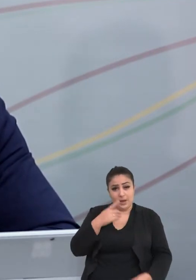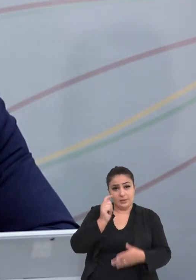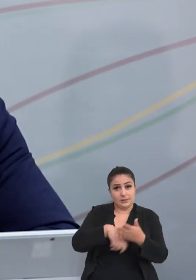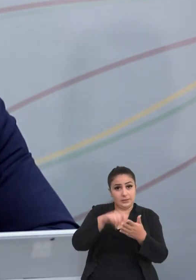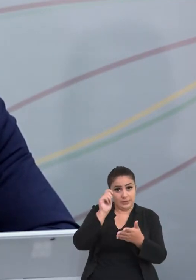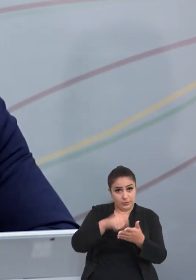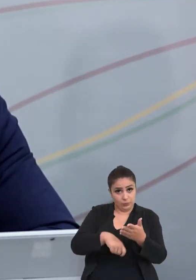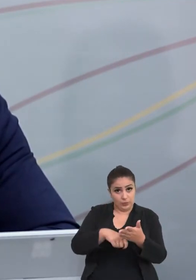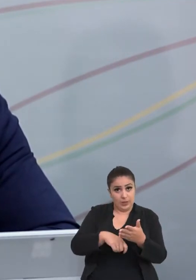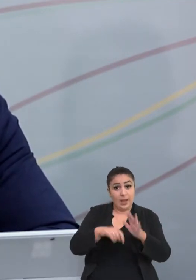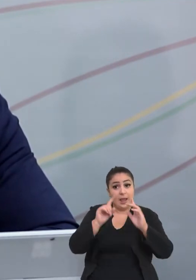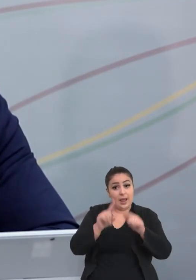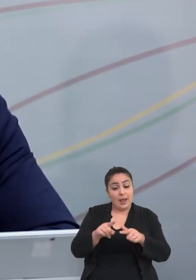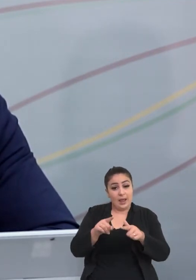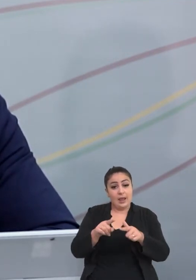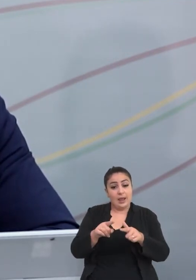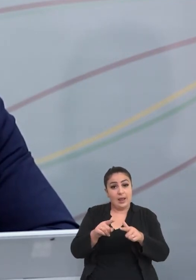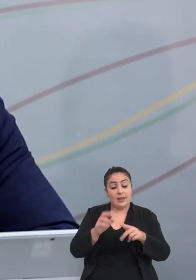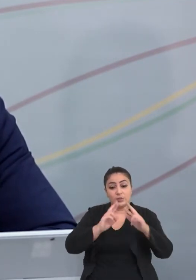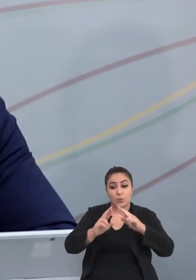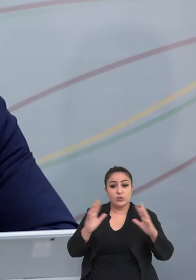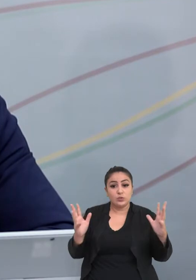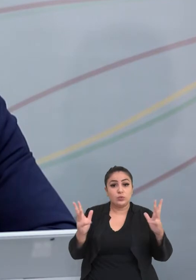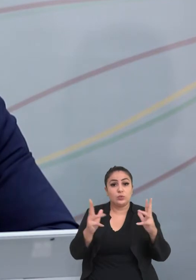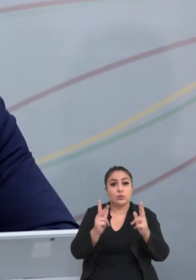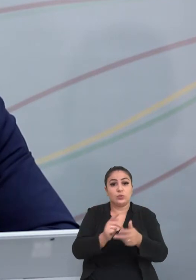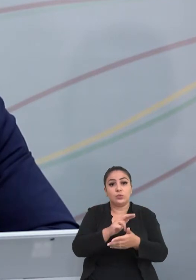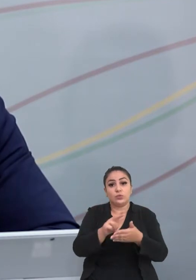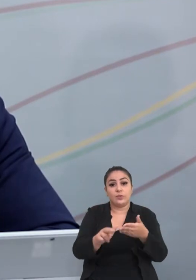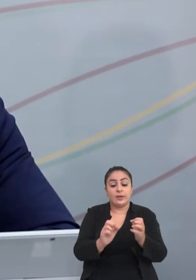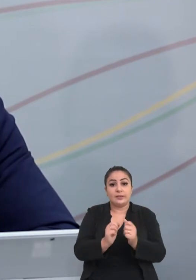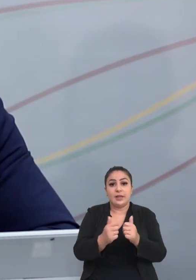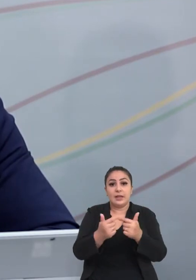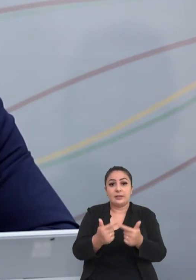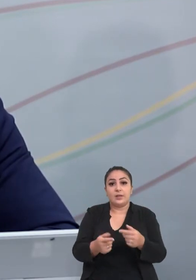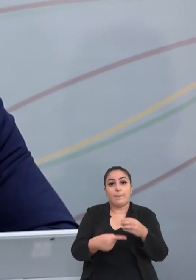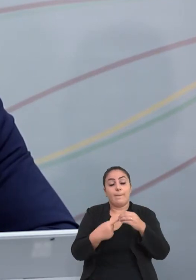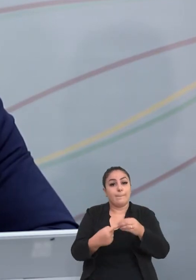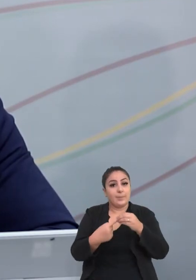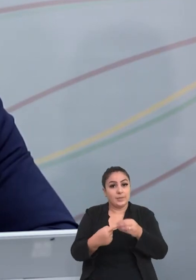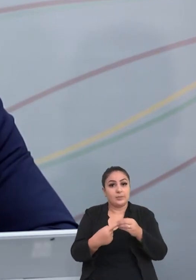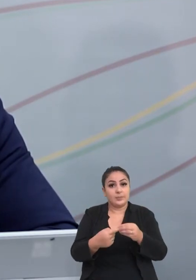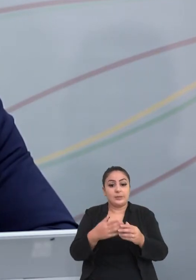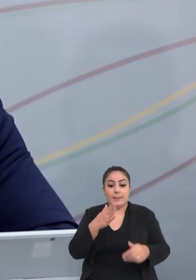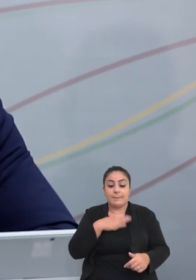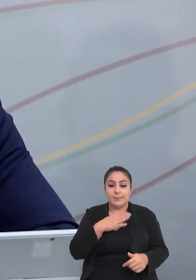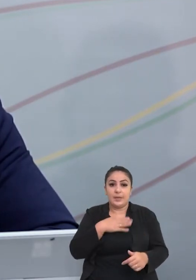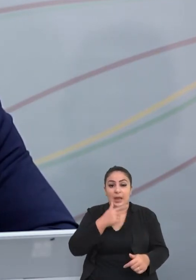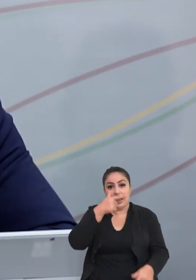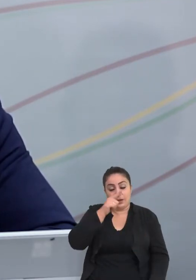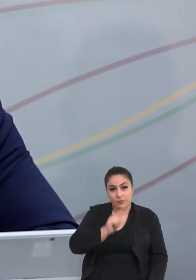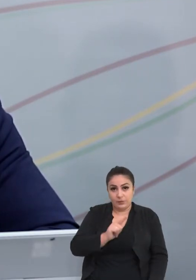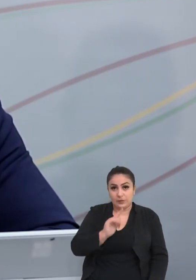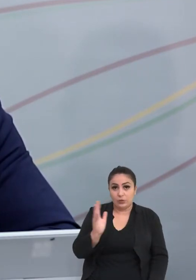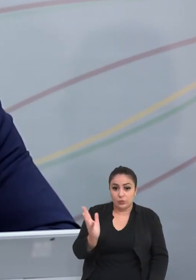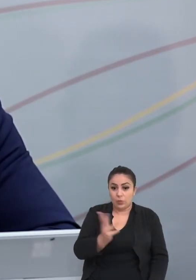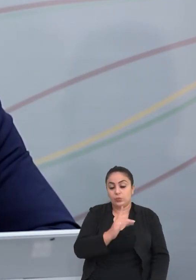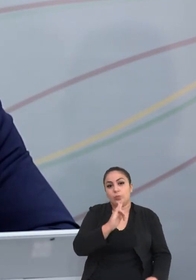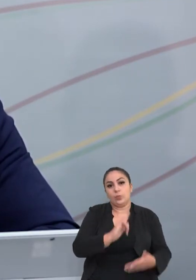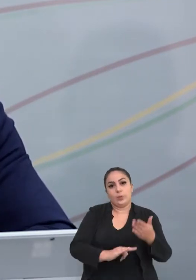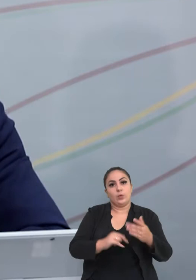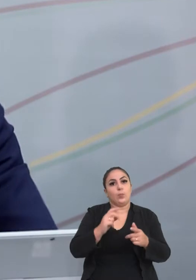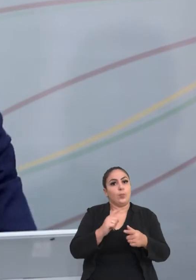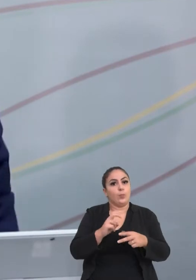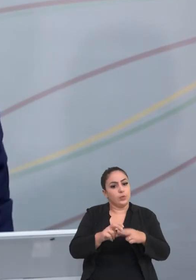minha assinatura é a consequência de uma série de atos e principalmente da minha revisão sobre